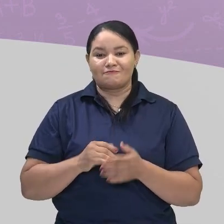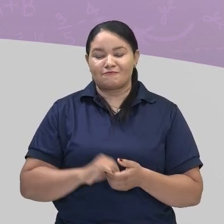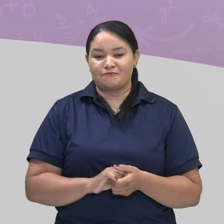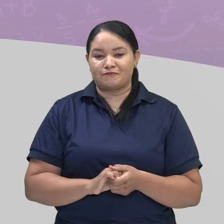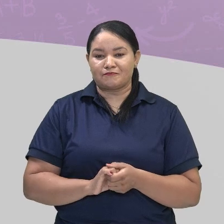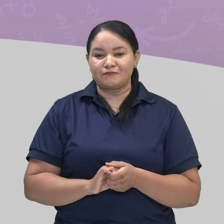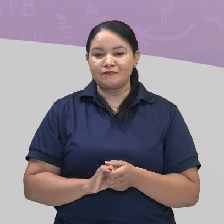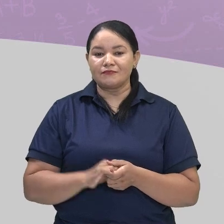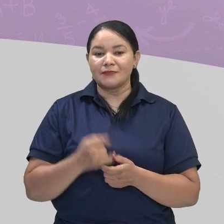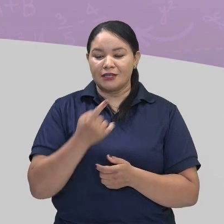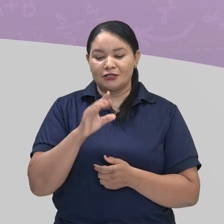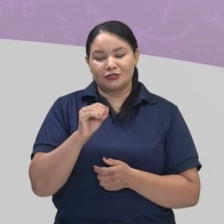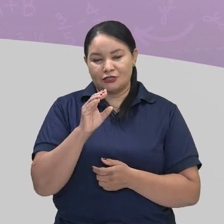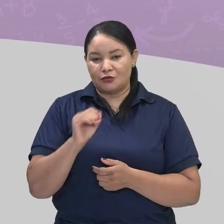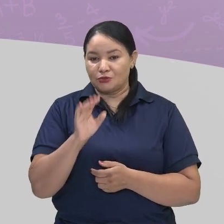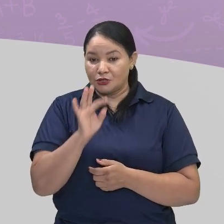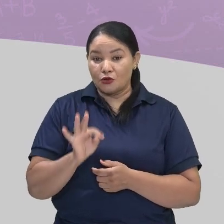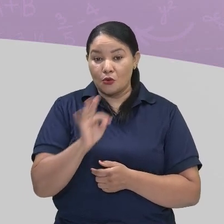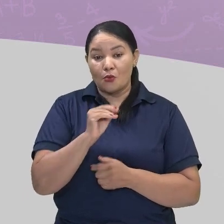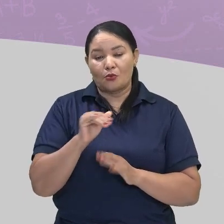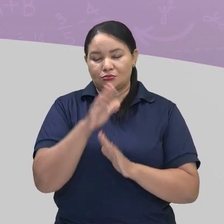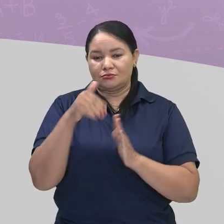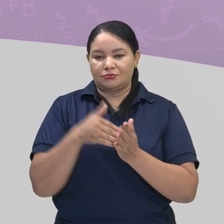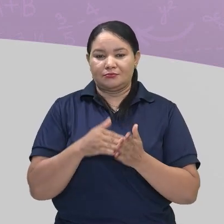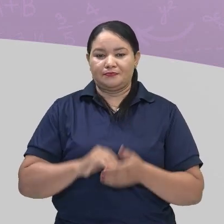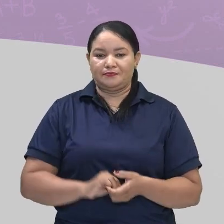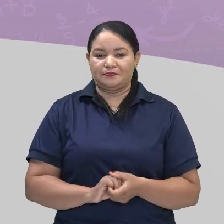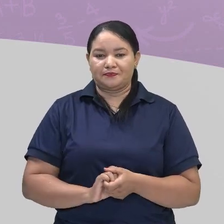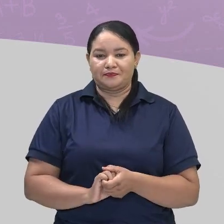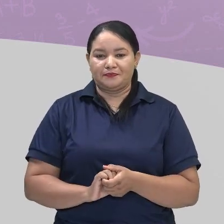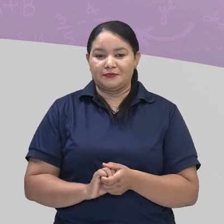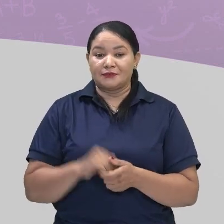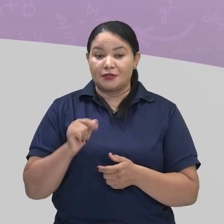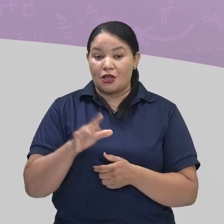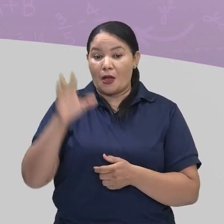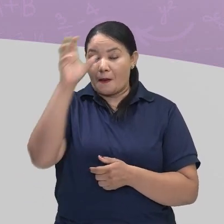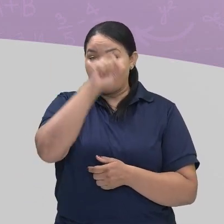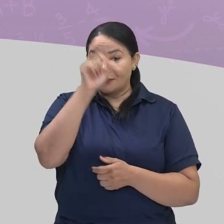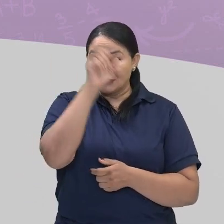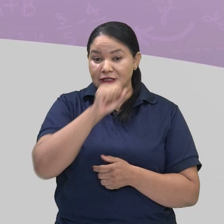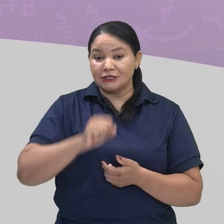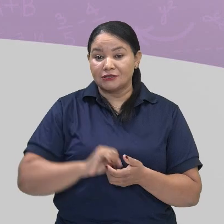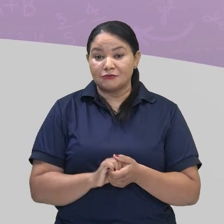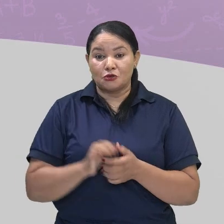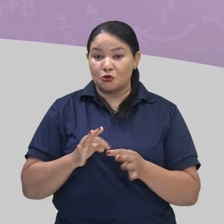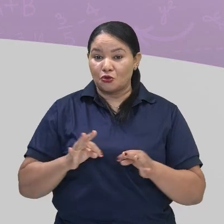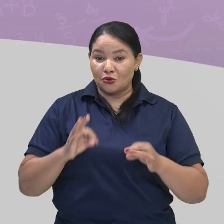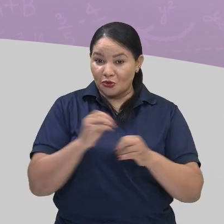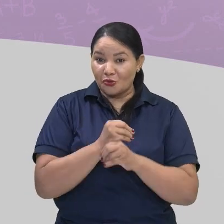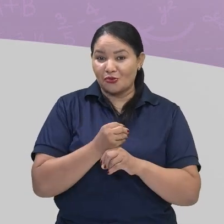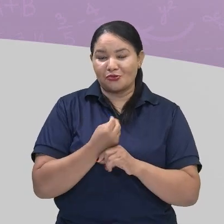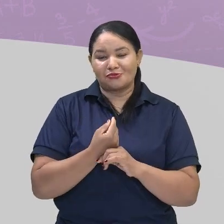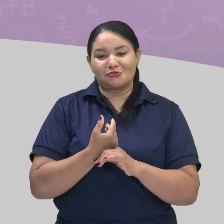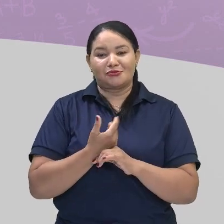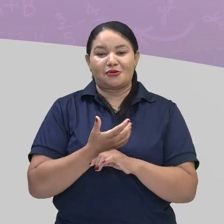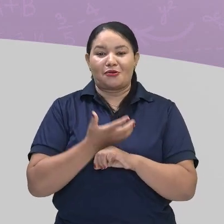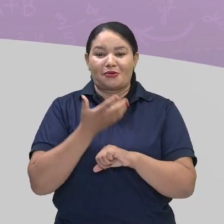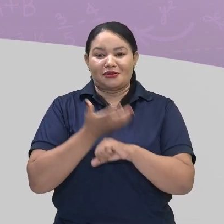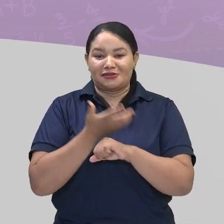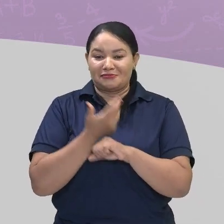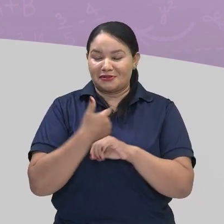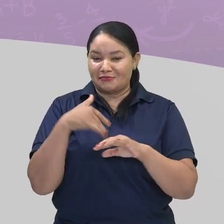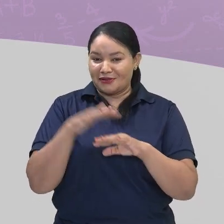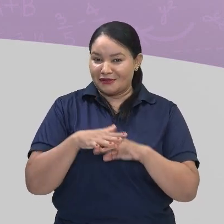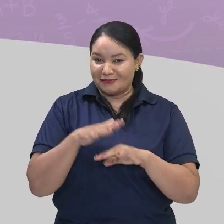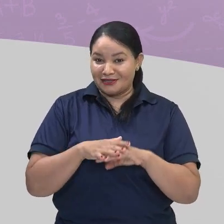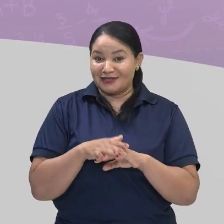100% significa o total, certo? Então, aprendi 100% da matéria significa que você aprendeu todo o conteúdo de